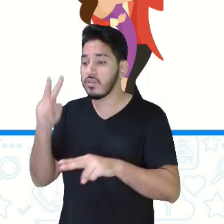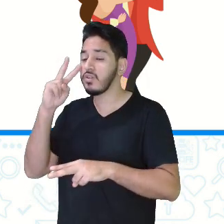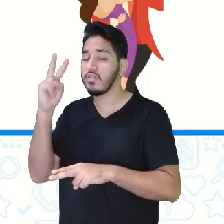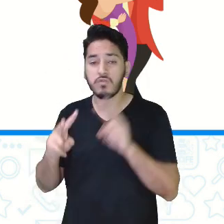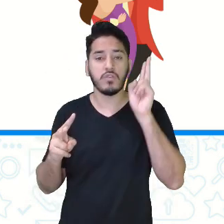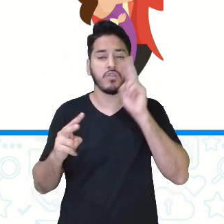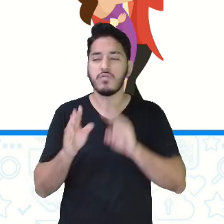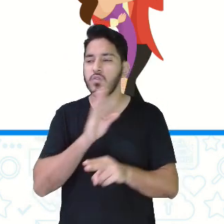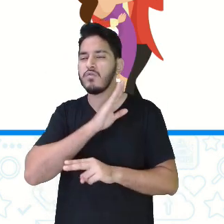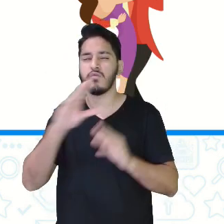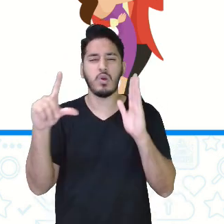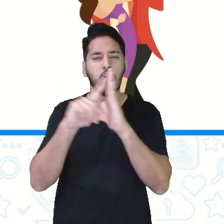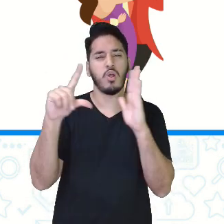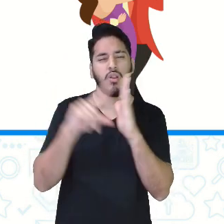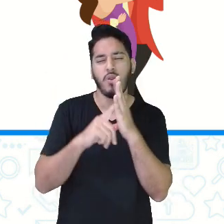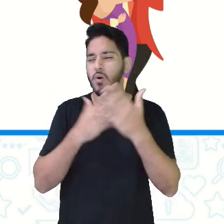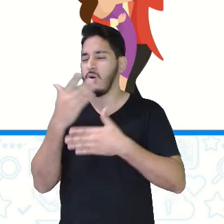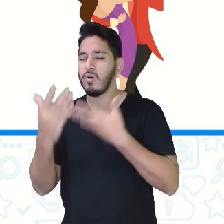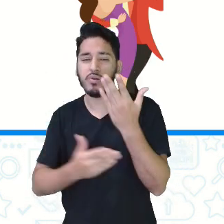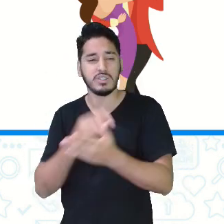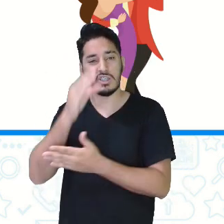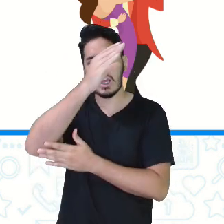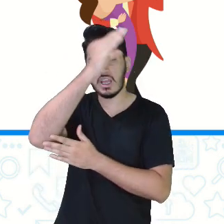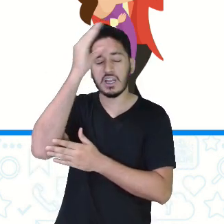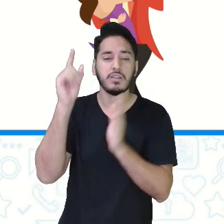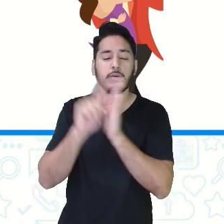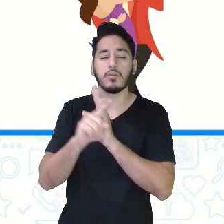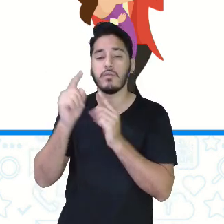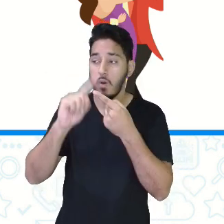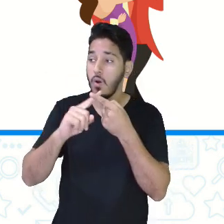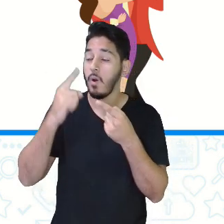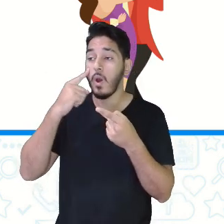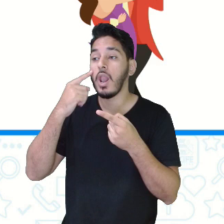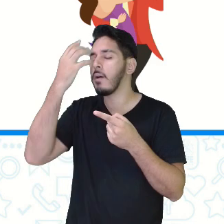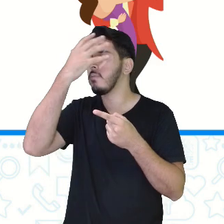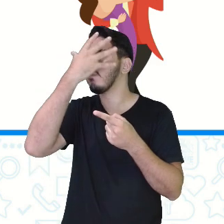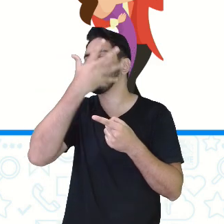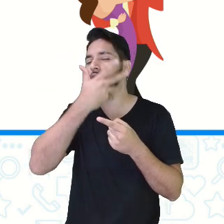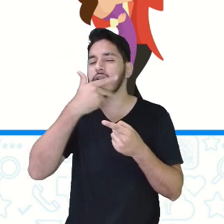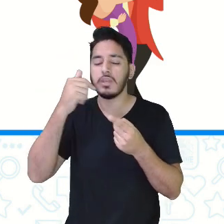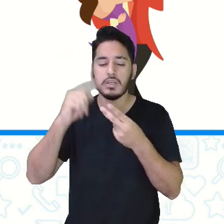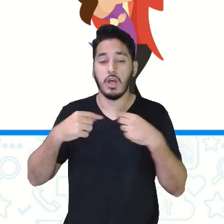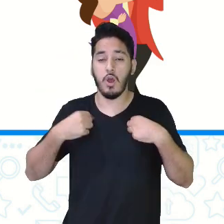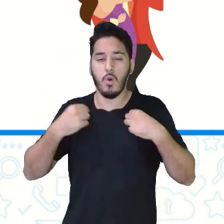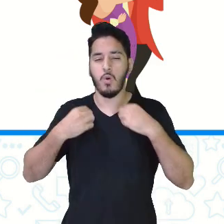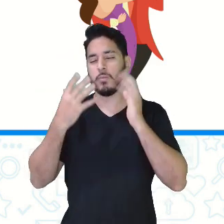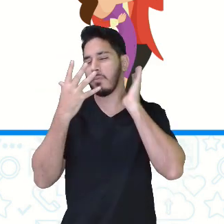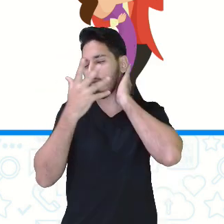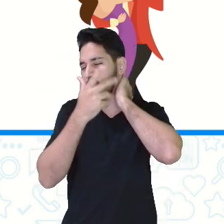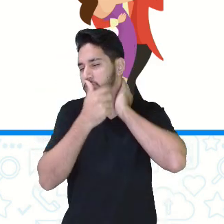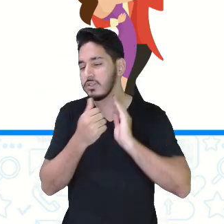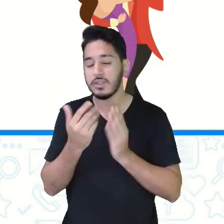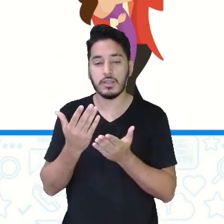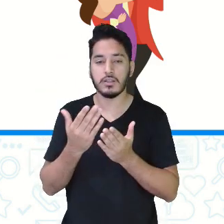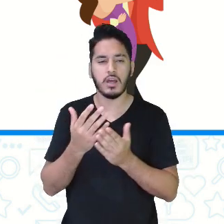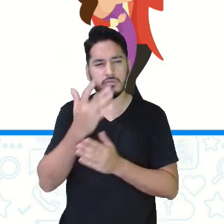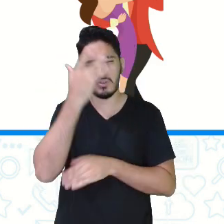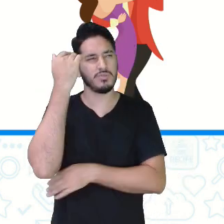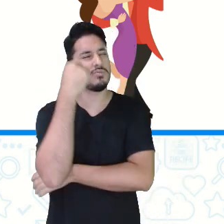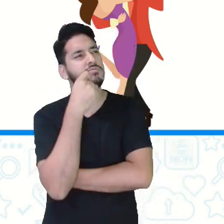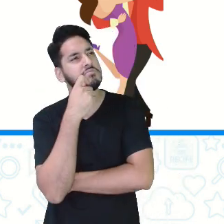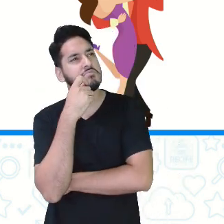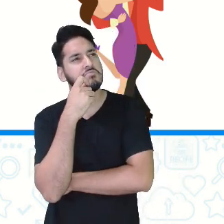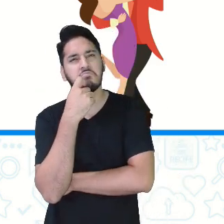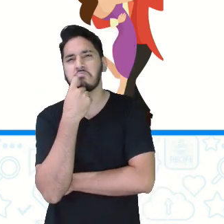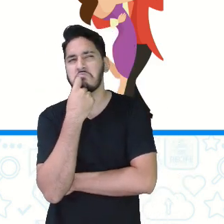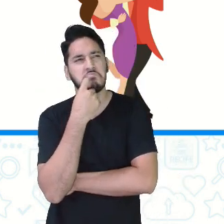armazéns e lojas que tinha clientes, descrevia a moça, Dizia seu nome e ninguém sabia dizer quem